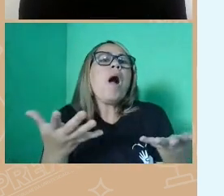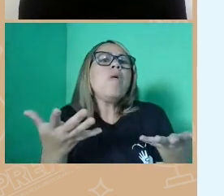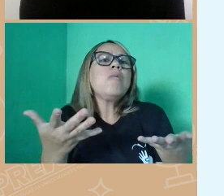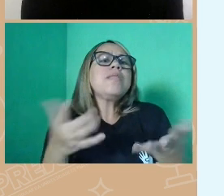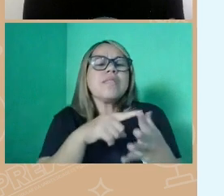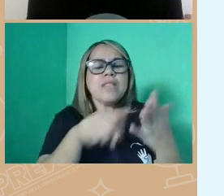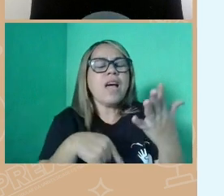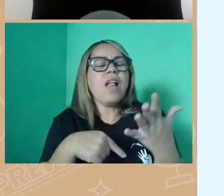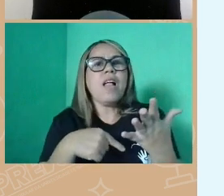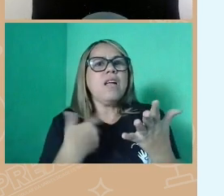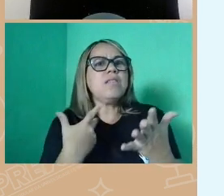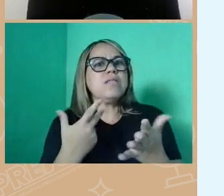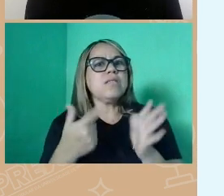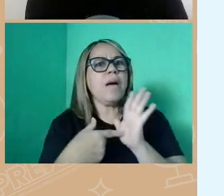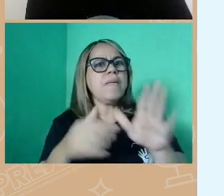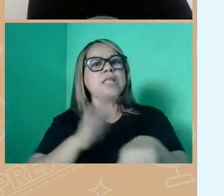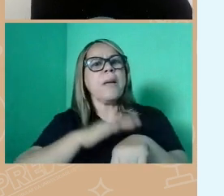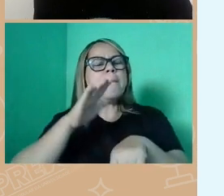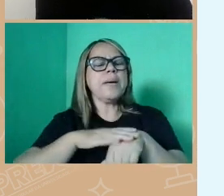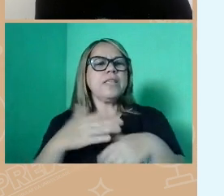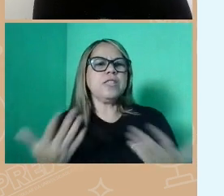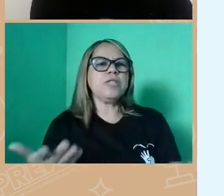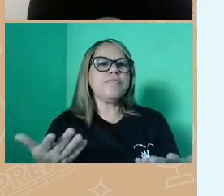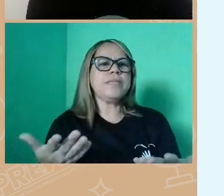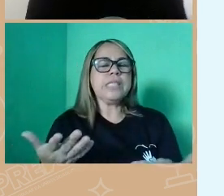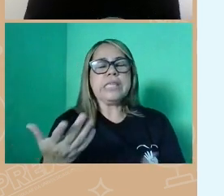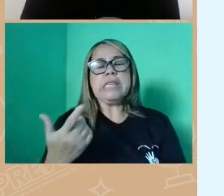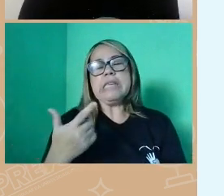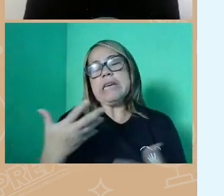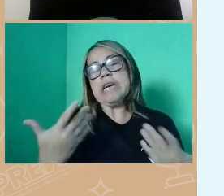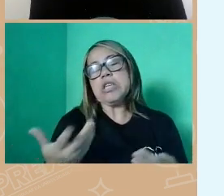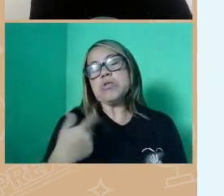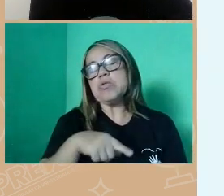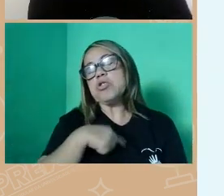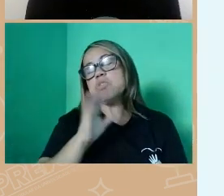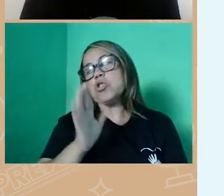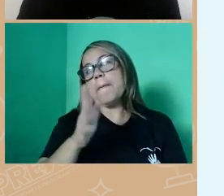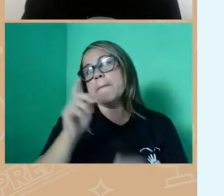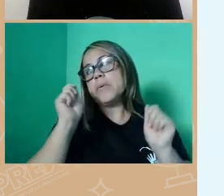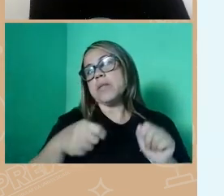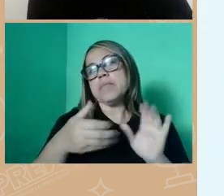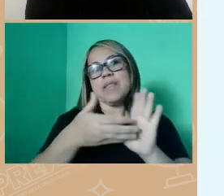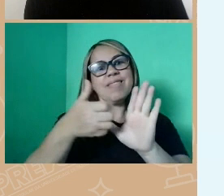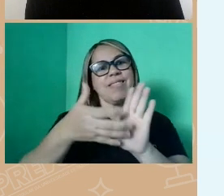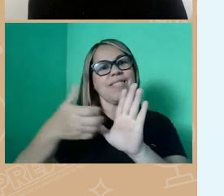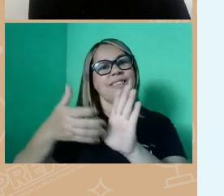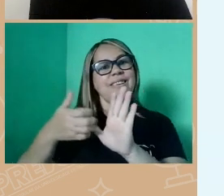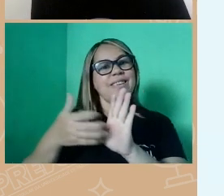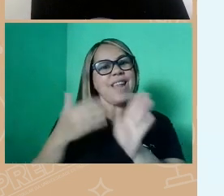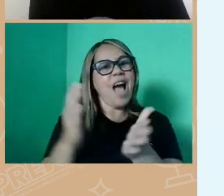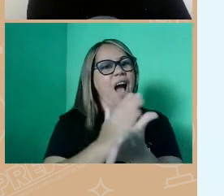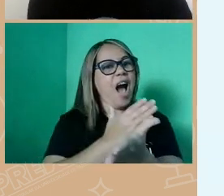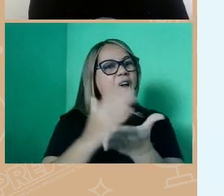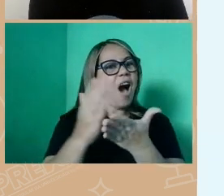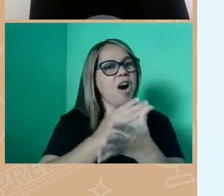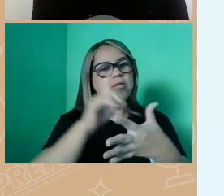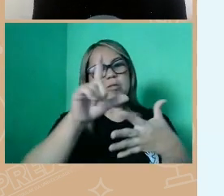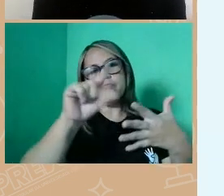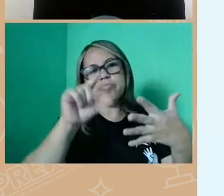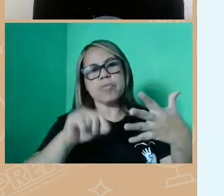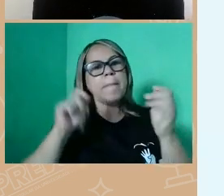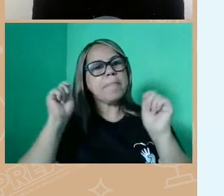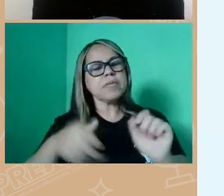mais? E aí, a gente já pode tirar algumas alternativas, né?